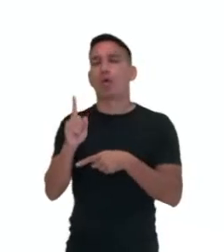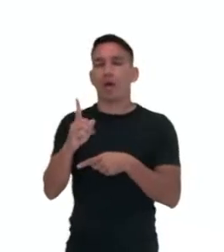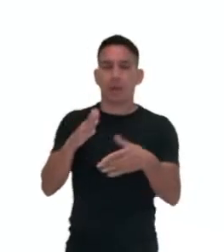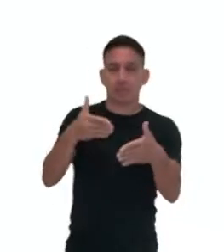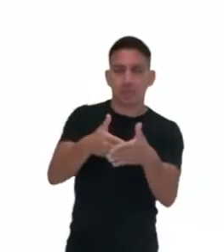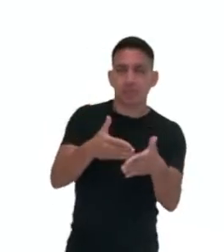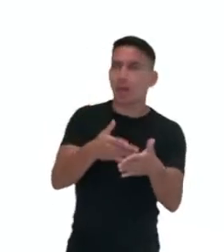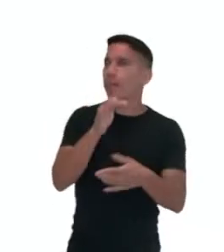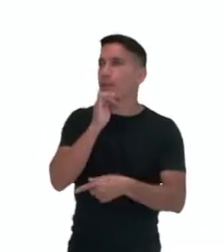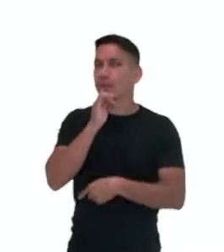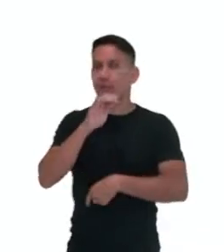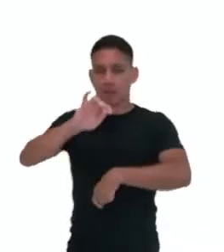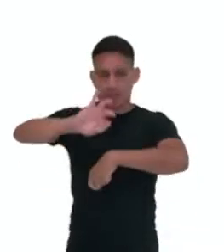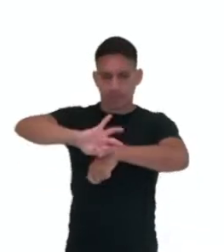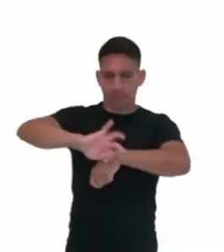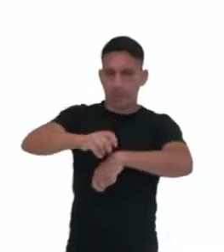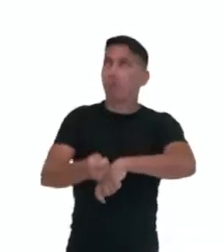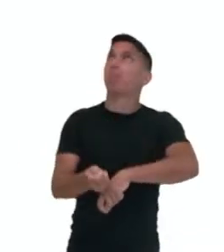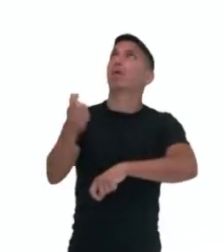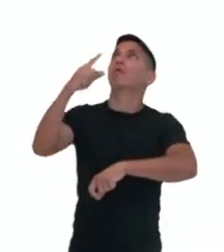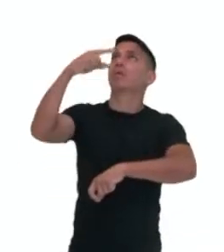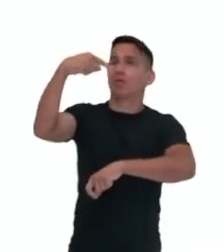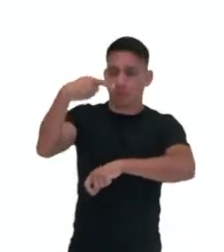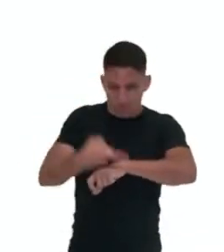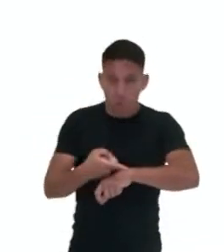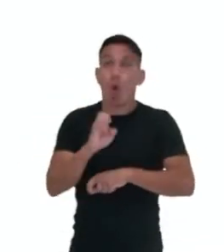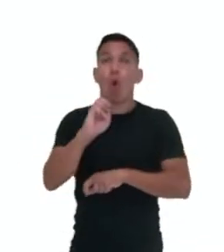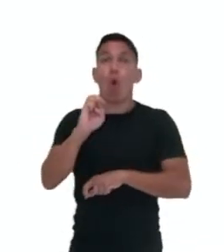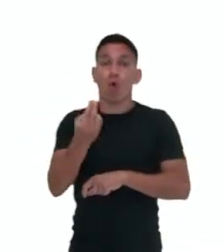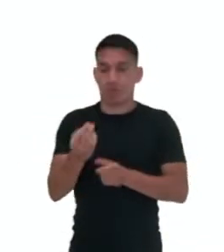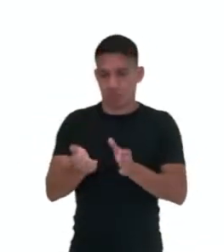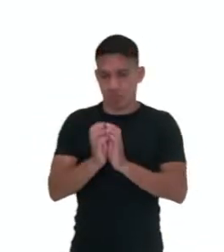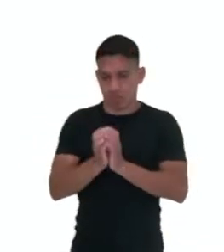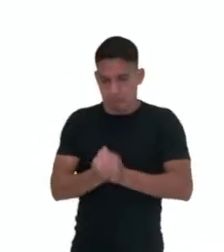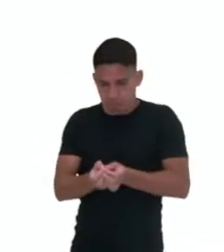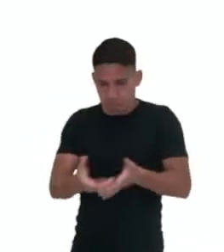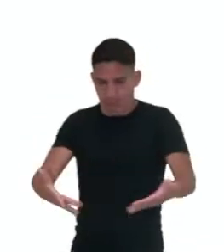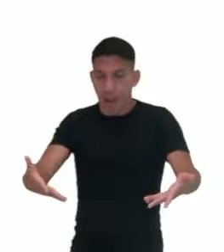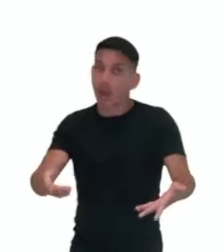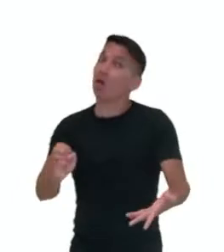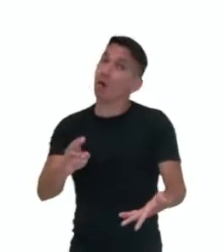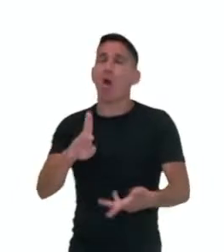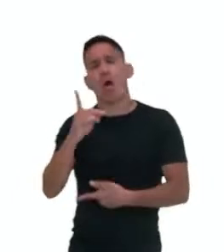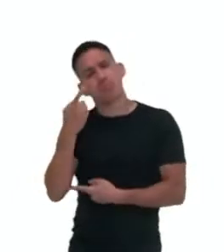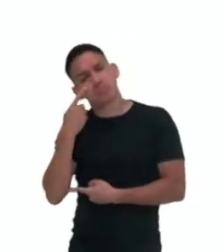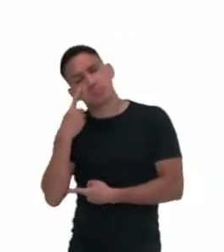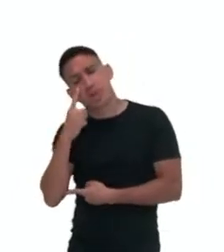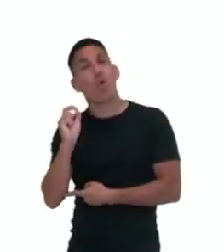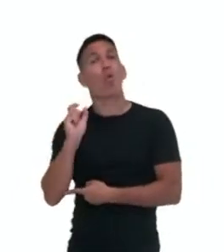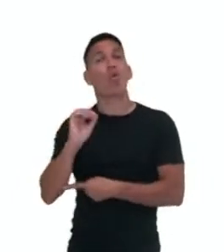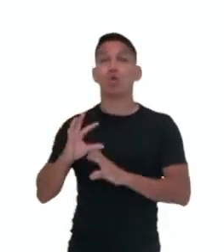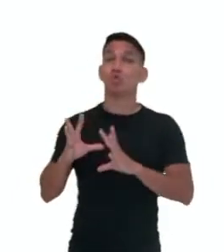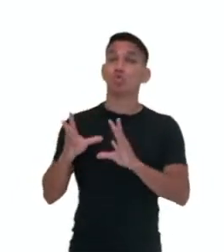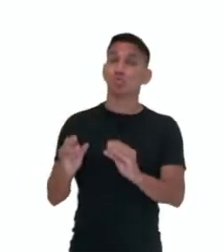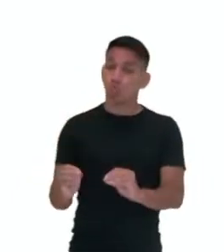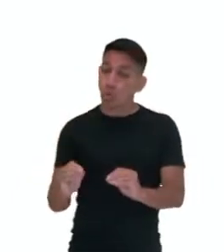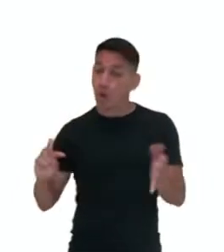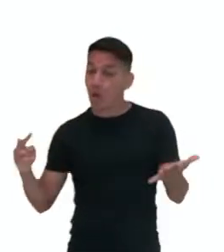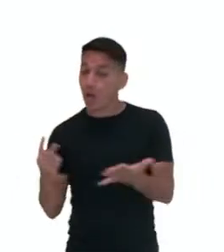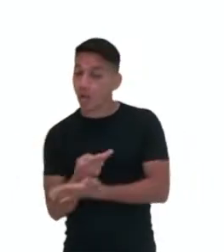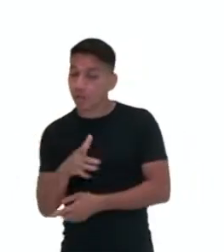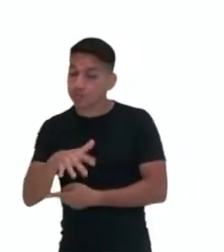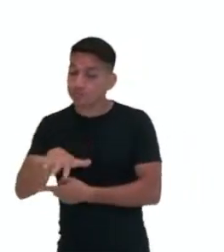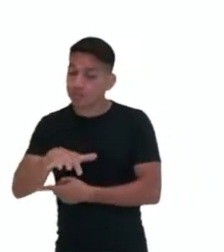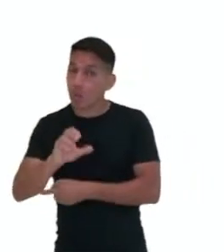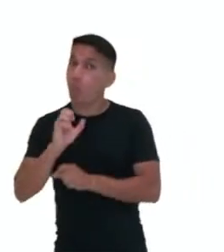no lançamento de um dado, consideramos que todo evento elementar tem a mesma chance de ocorrer, que a